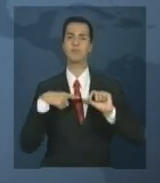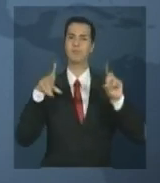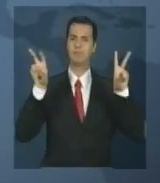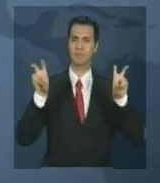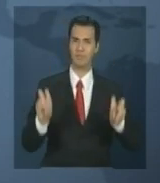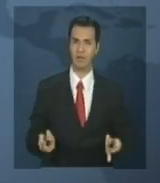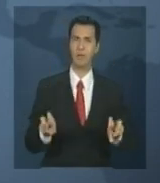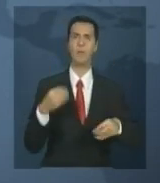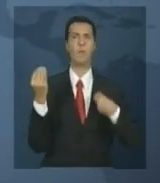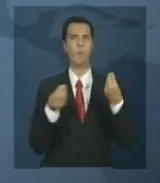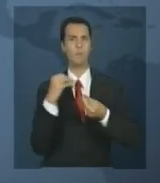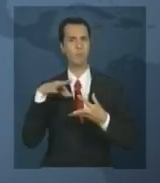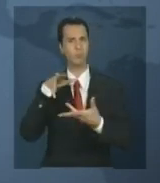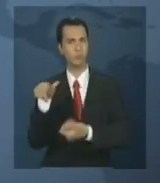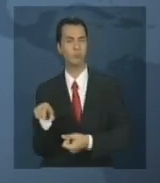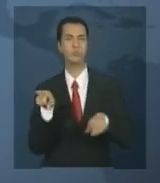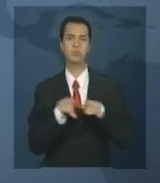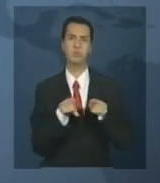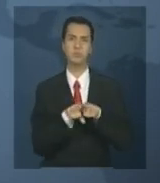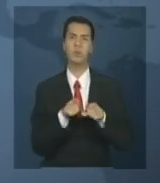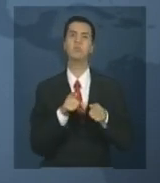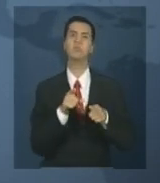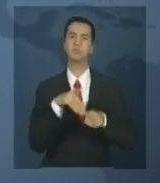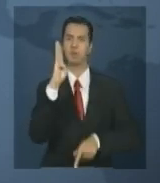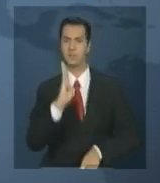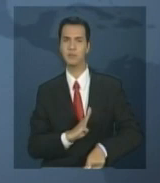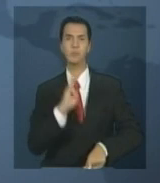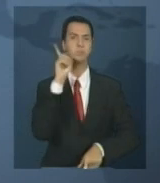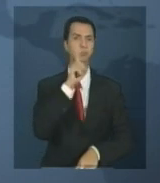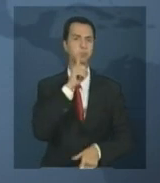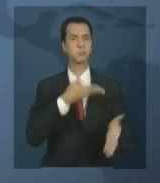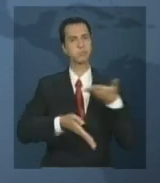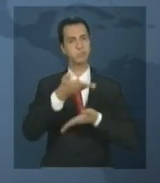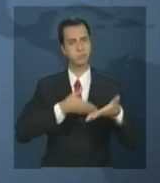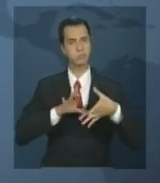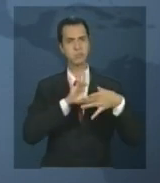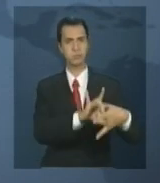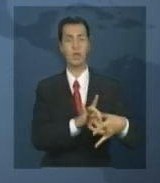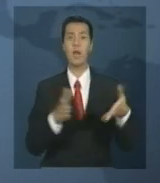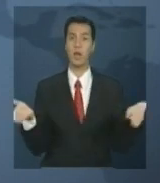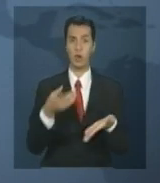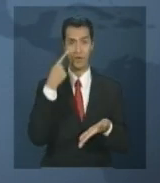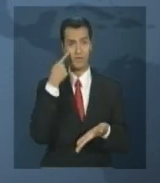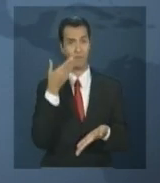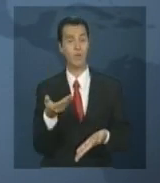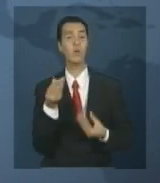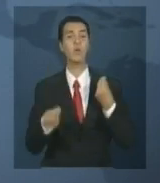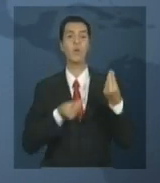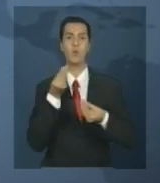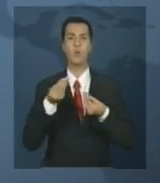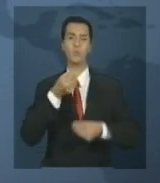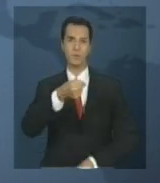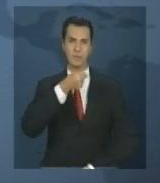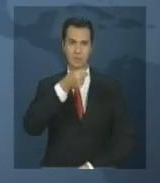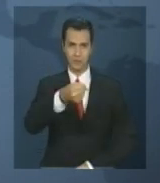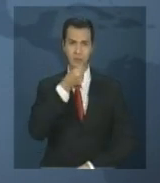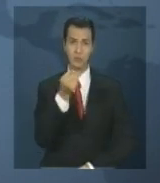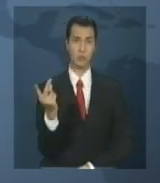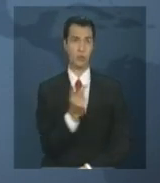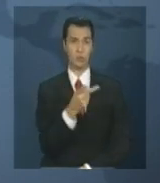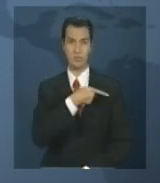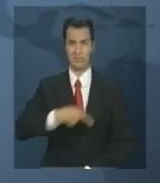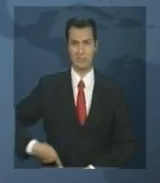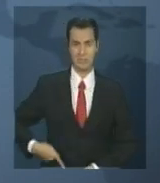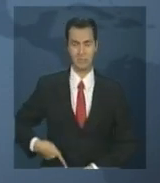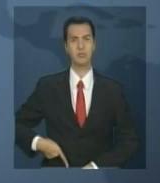e também o aprofundamento da relação Brasil-Estados Unidos. Acompanhe agora como foi a entrevista coletiva com os dois presidentes